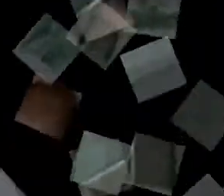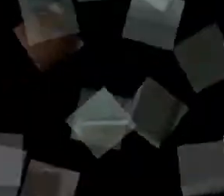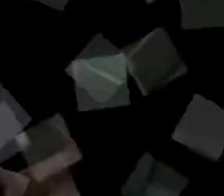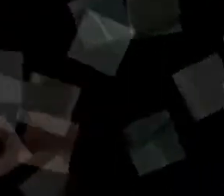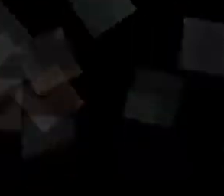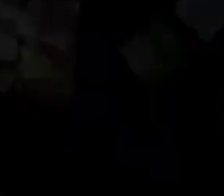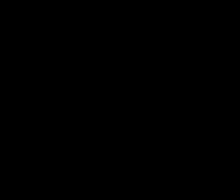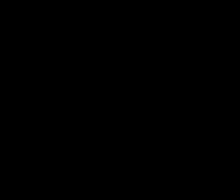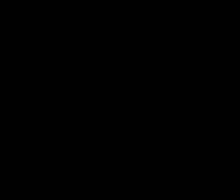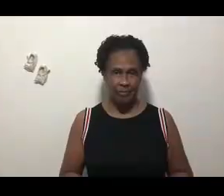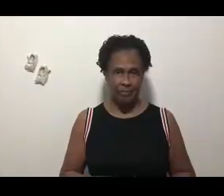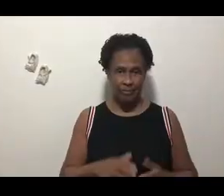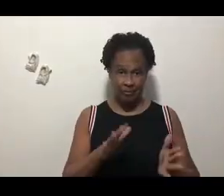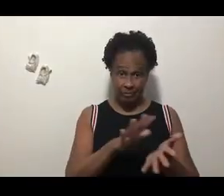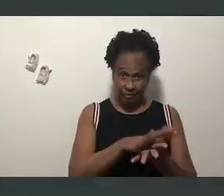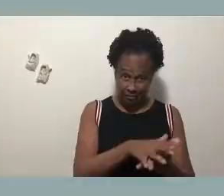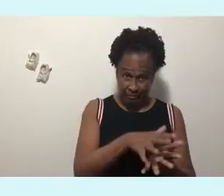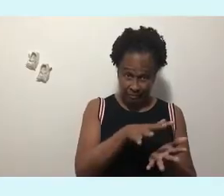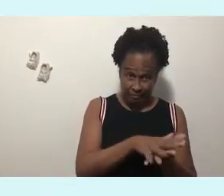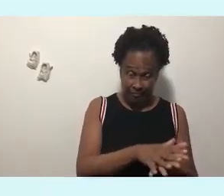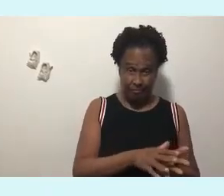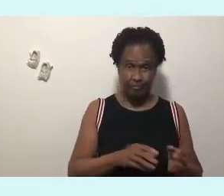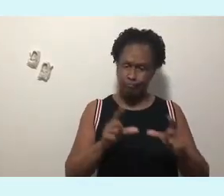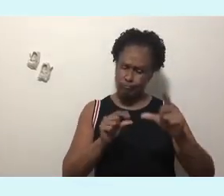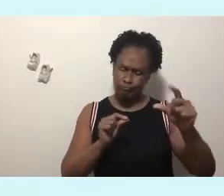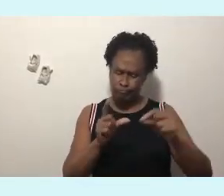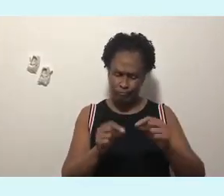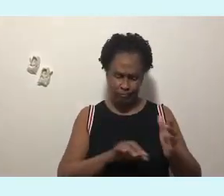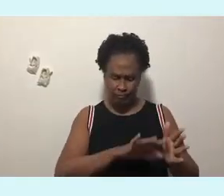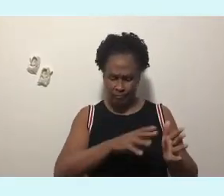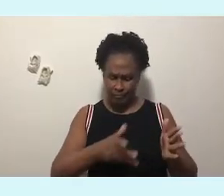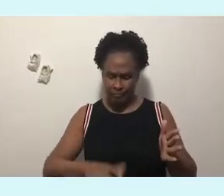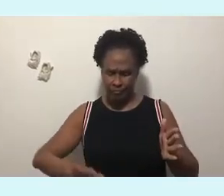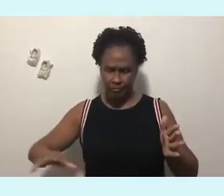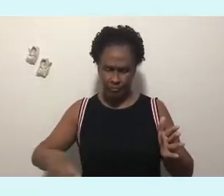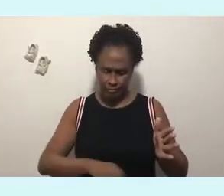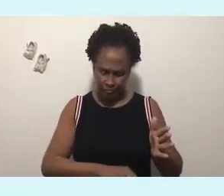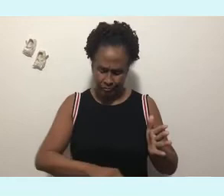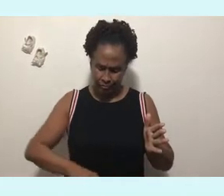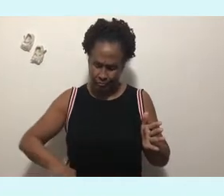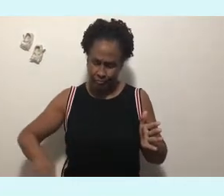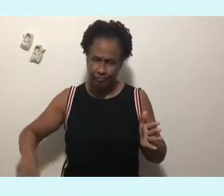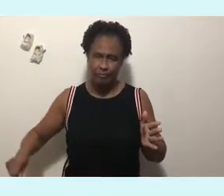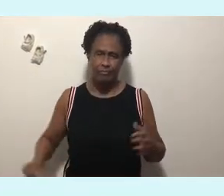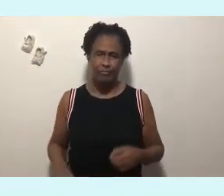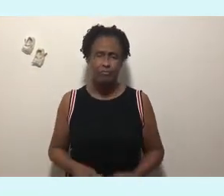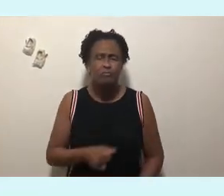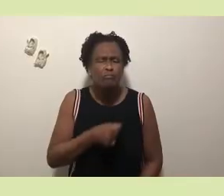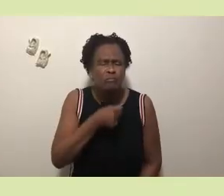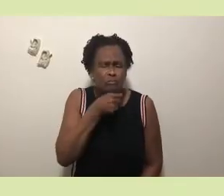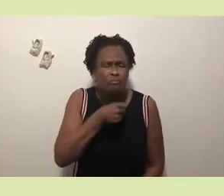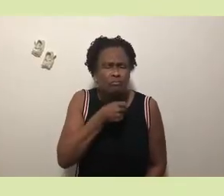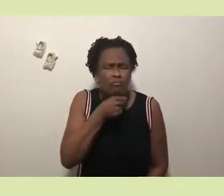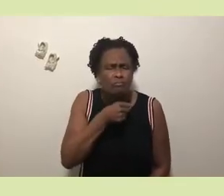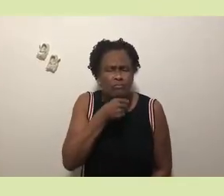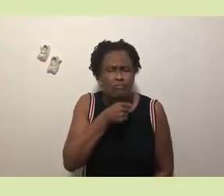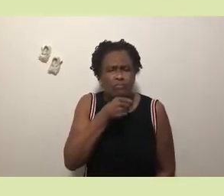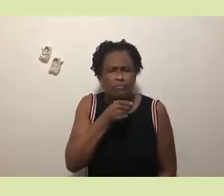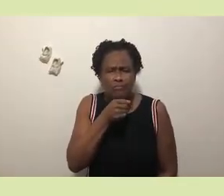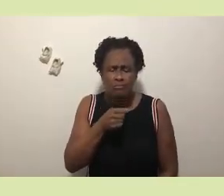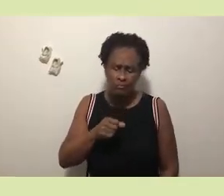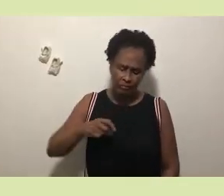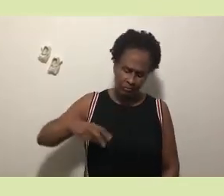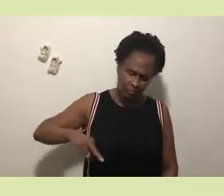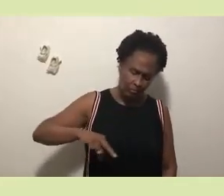Estrela do Mar. Um senhor de